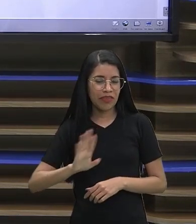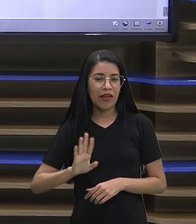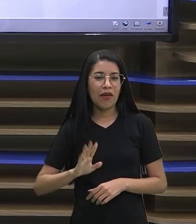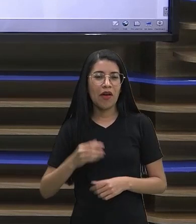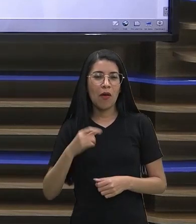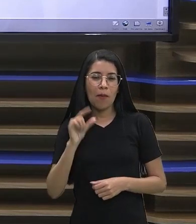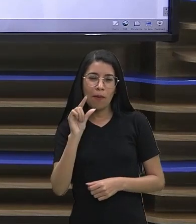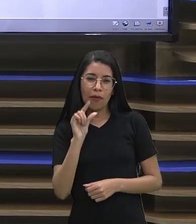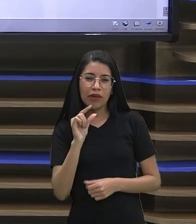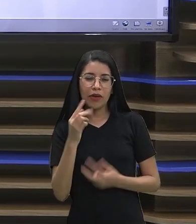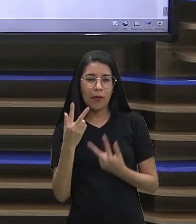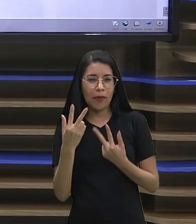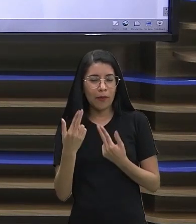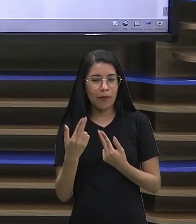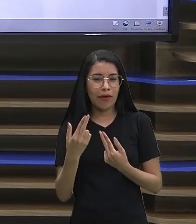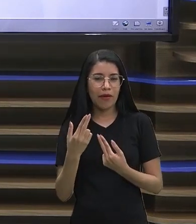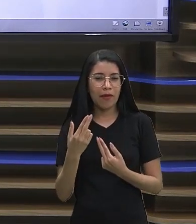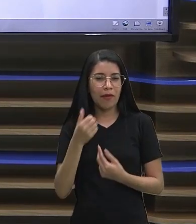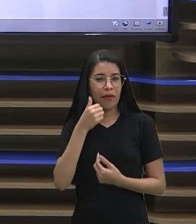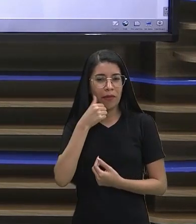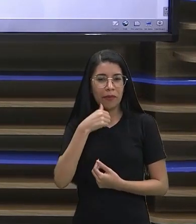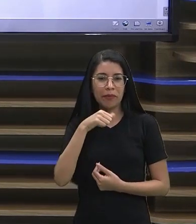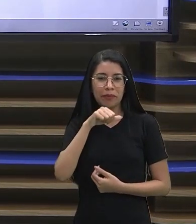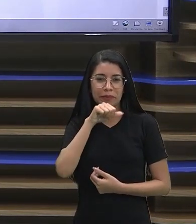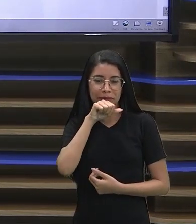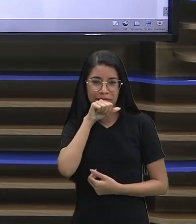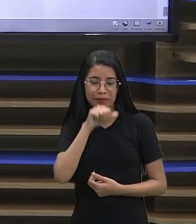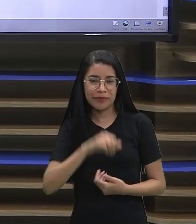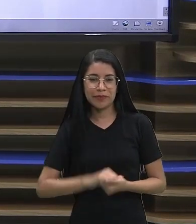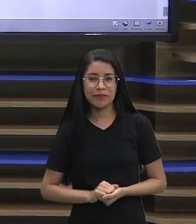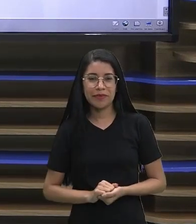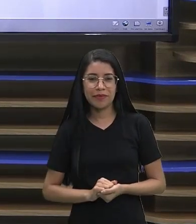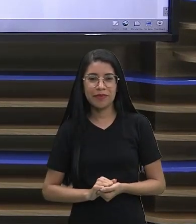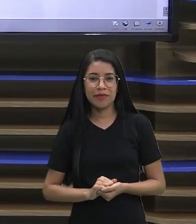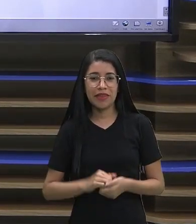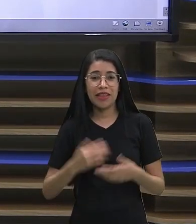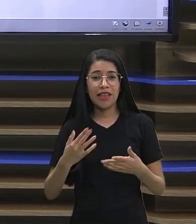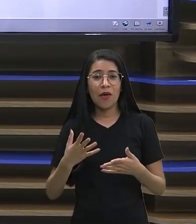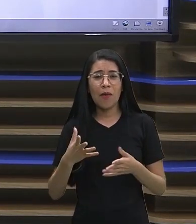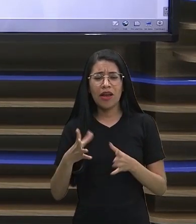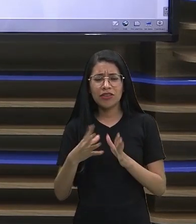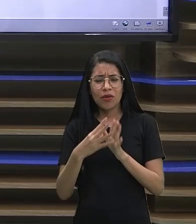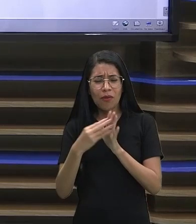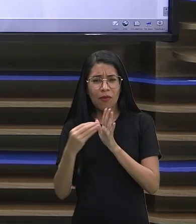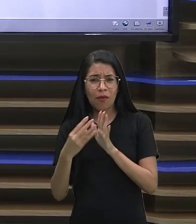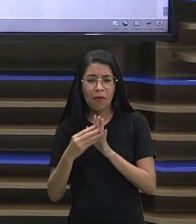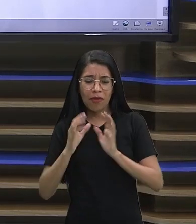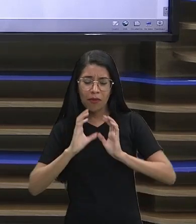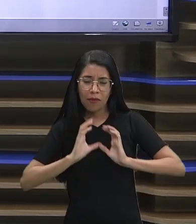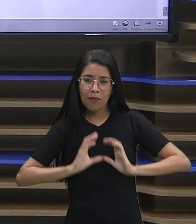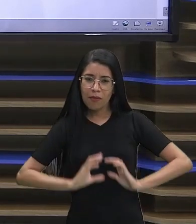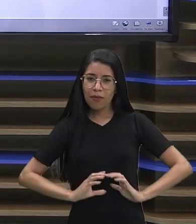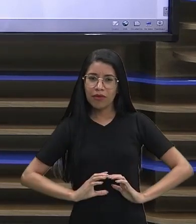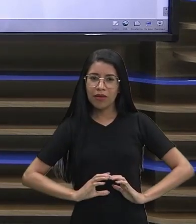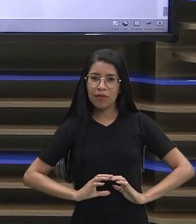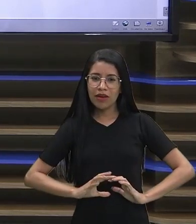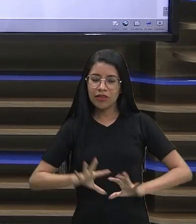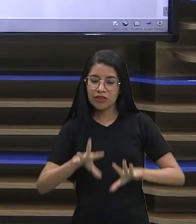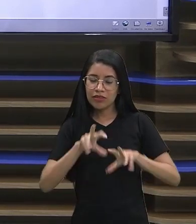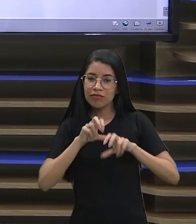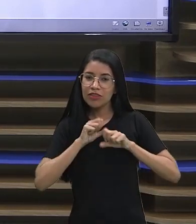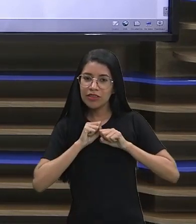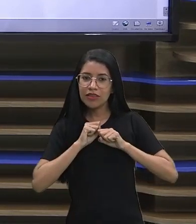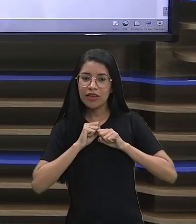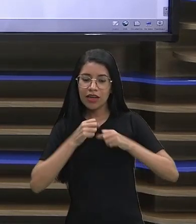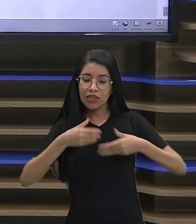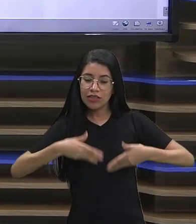não, né? Aí então, então a gente pega esses comportamentos, né? A